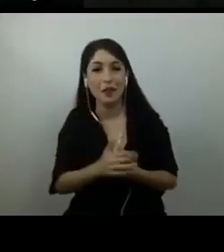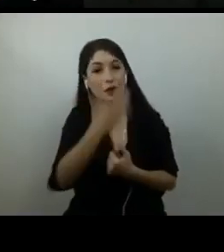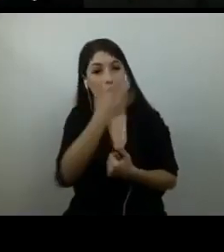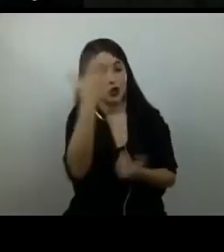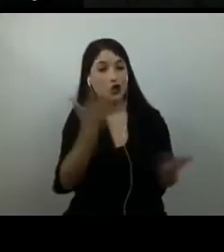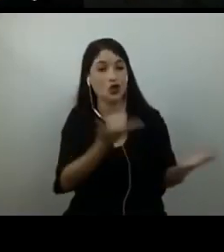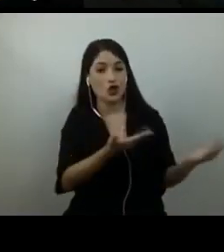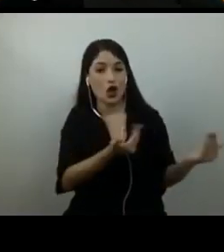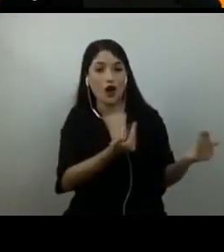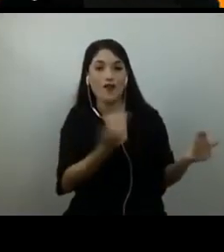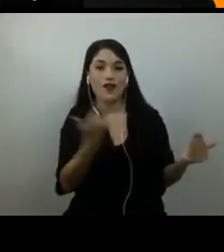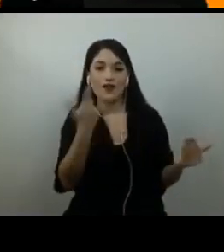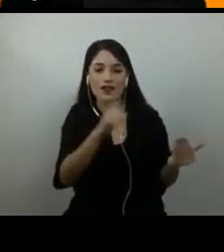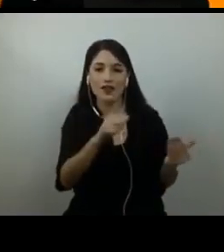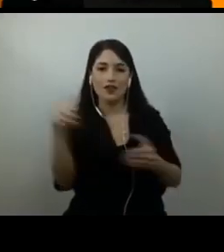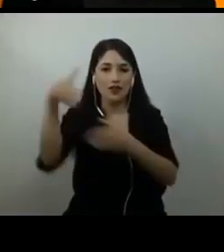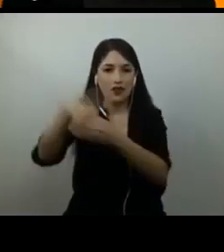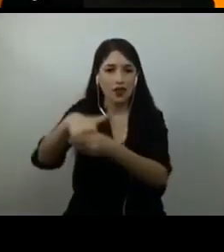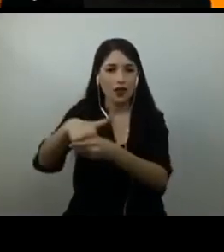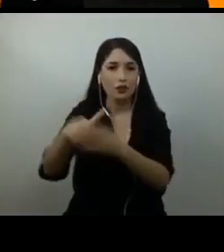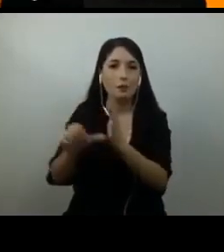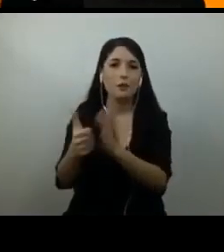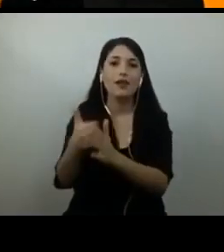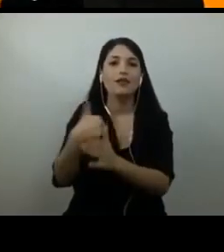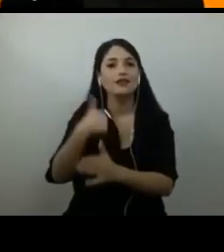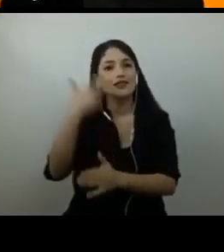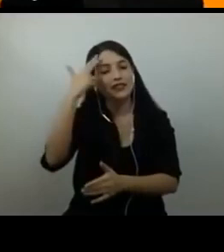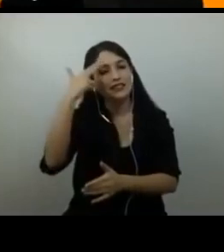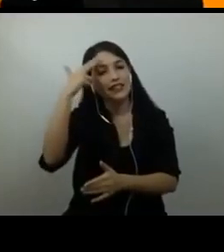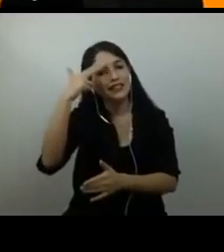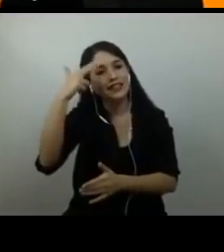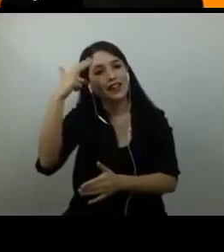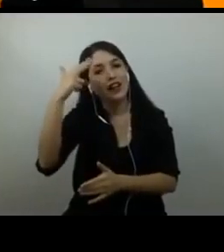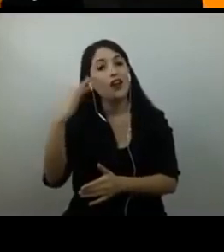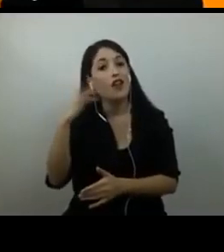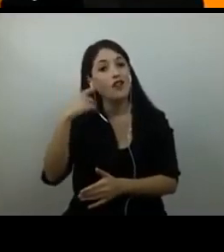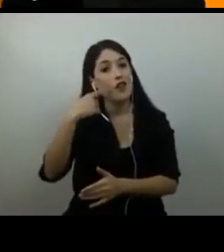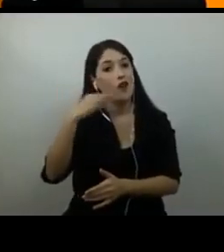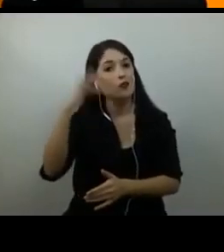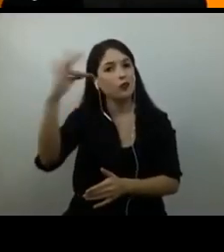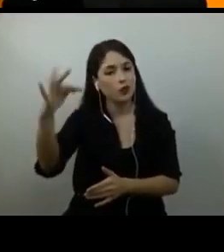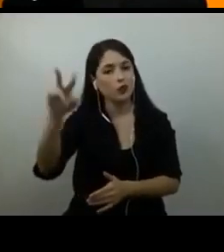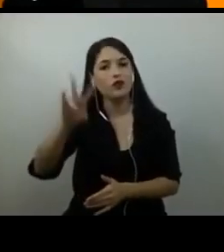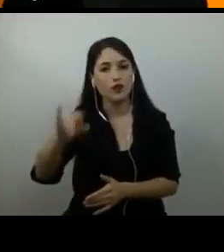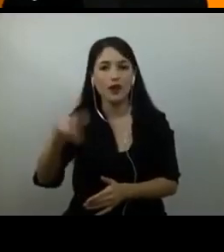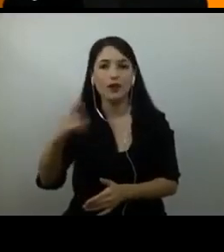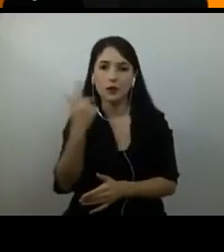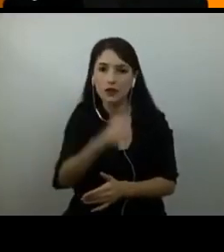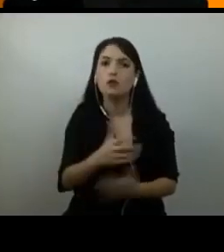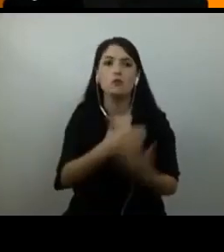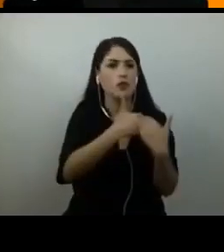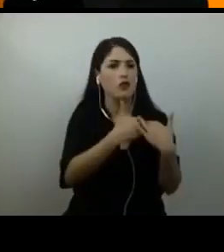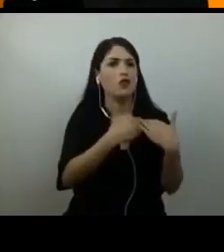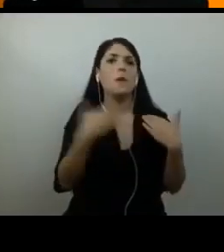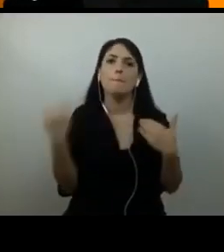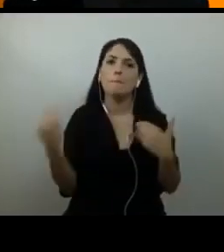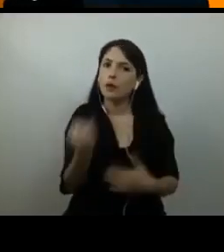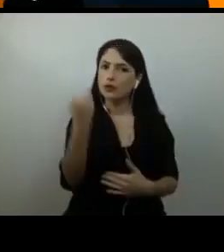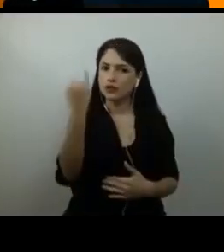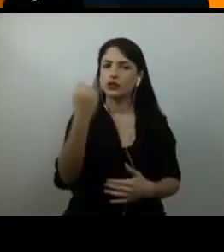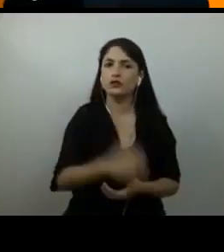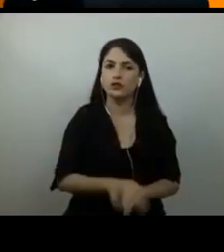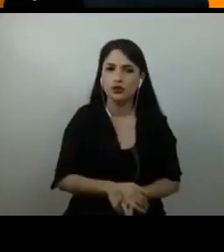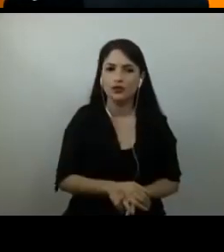oportunidade de dar o seu primeiro voto com a Haddad e que continuam sonhando e agora, como advogados no futuro, com certeza vão ter um papel muito importante. Nós vamos emitir